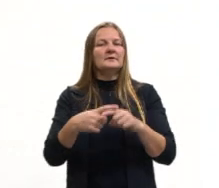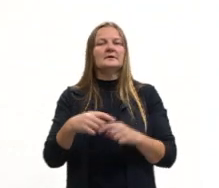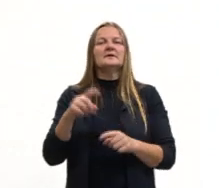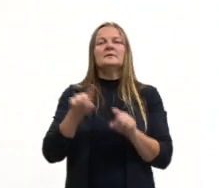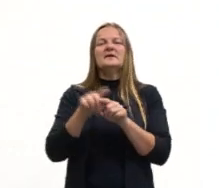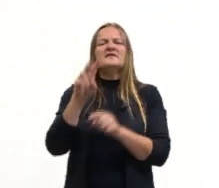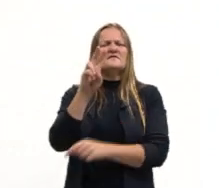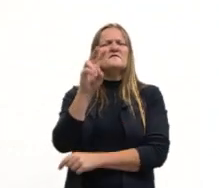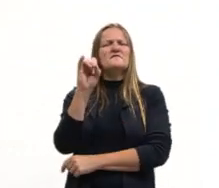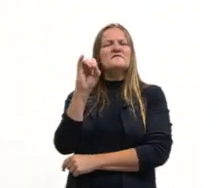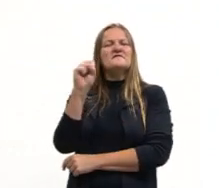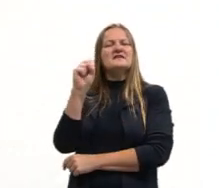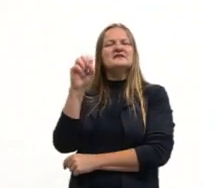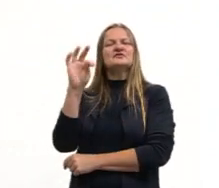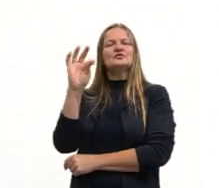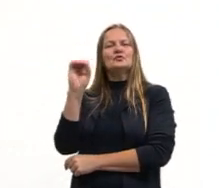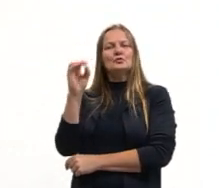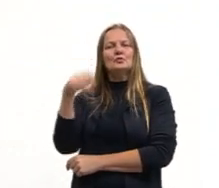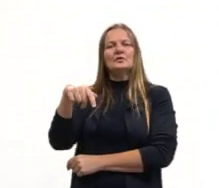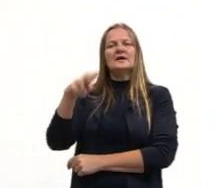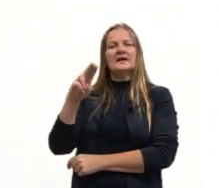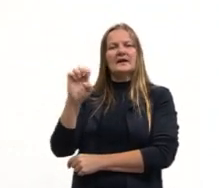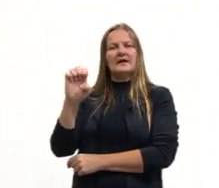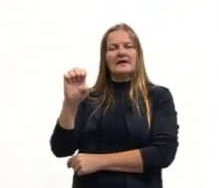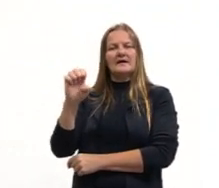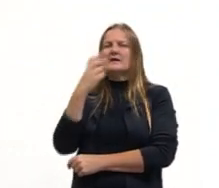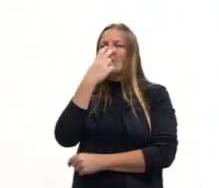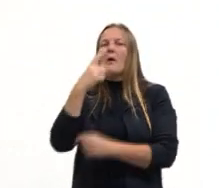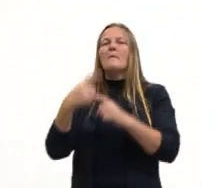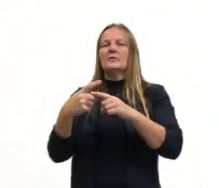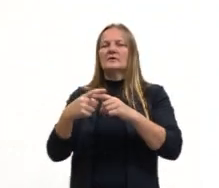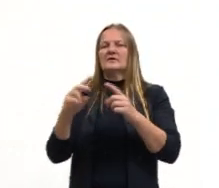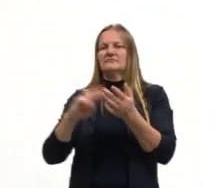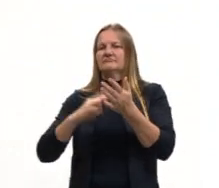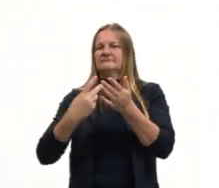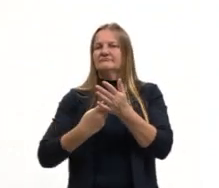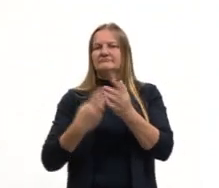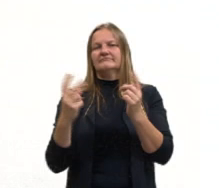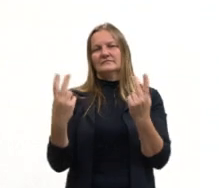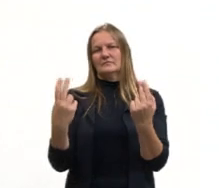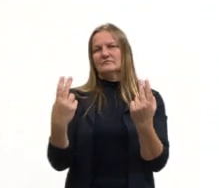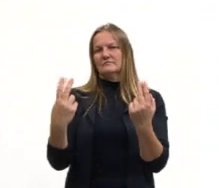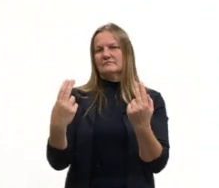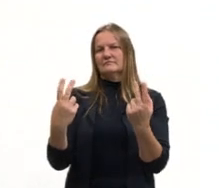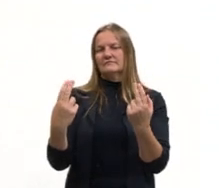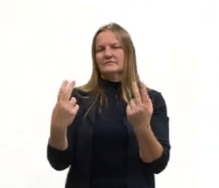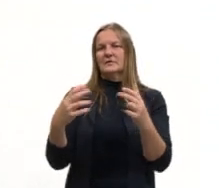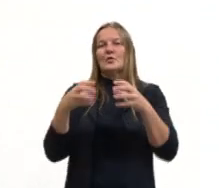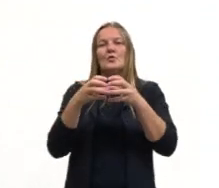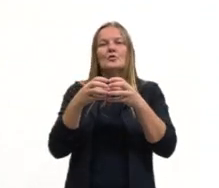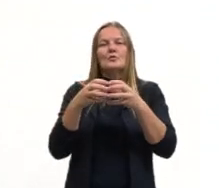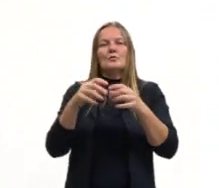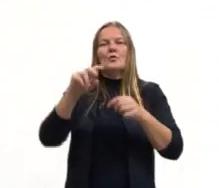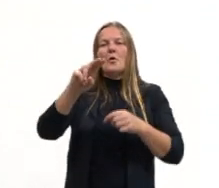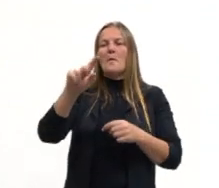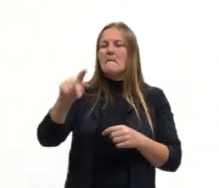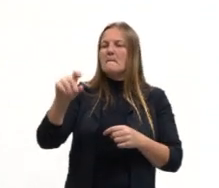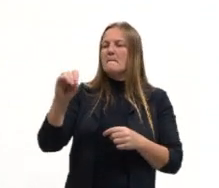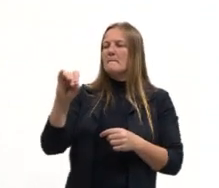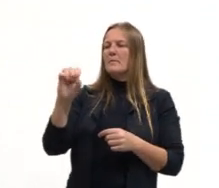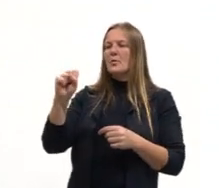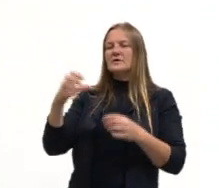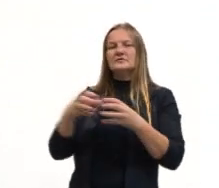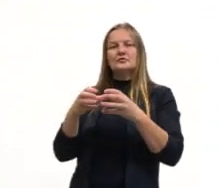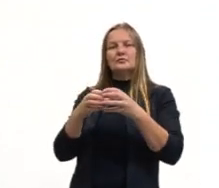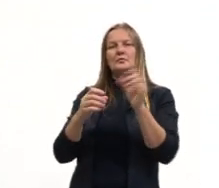e visto que esses são elementos que pertence ao mesmo grupo do Pois porque eles